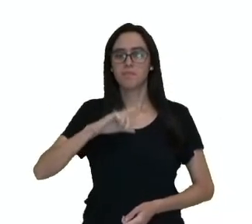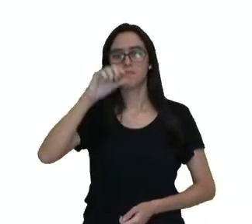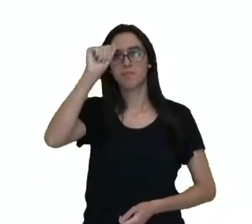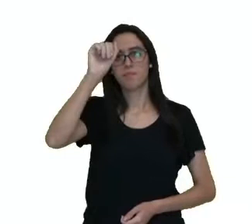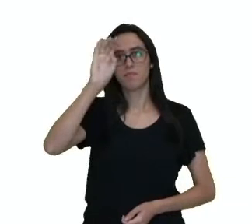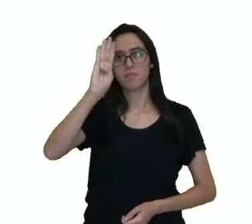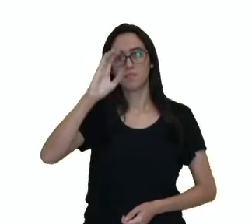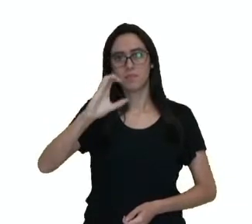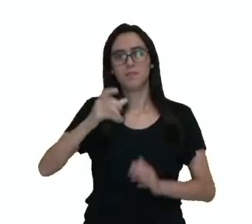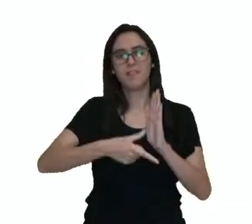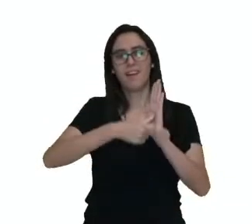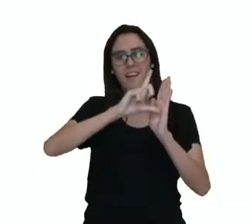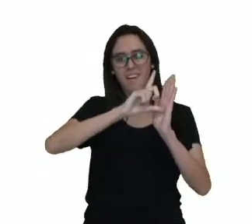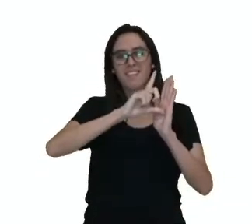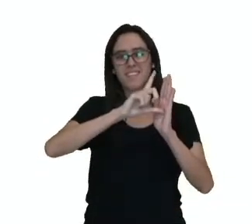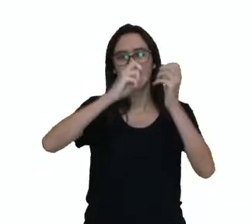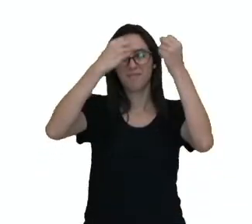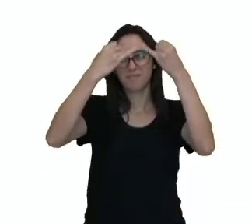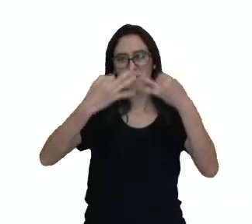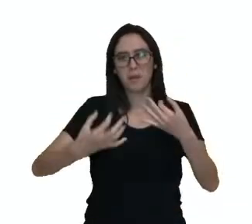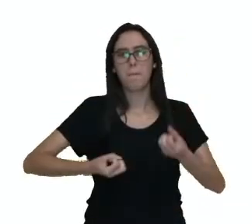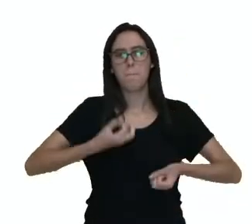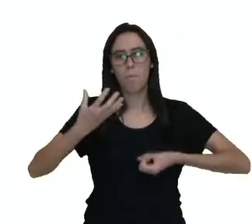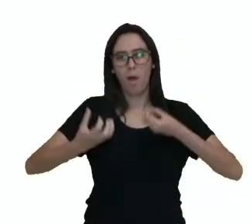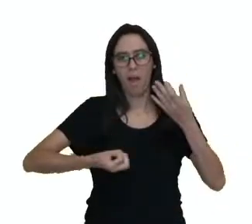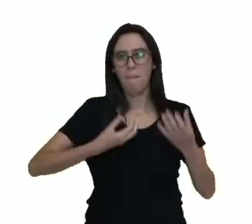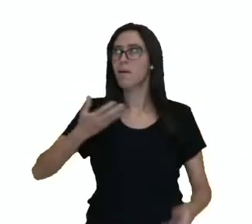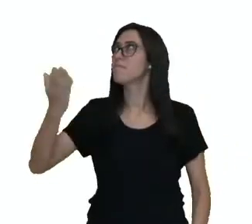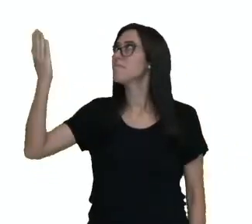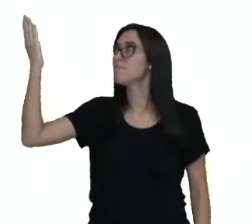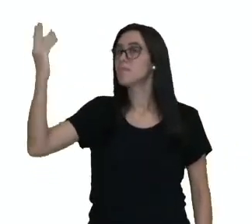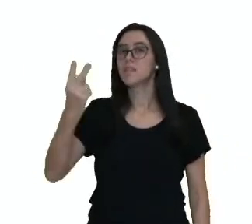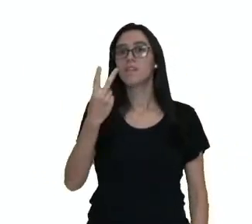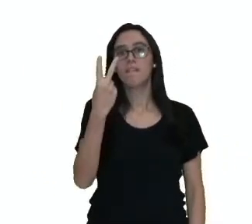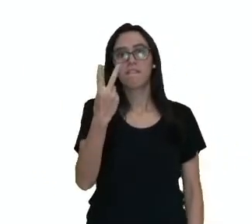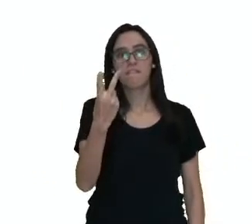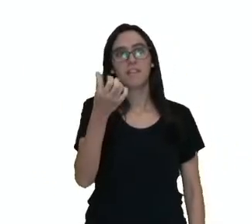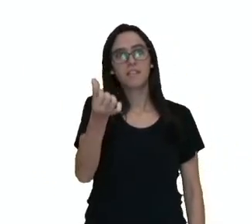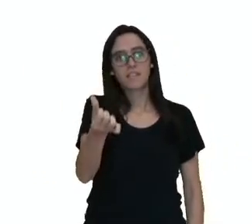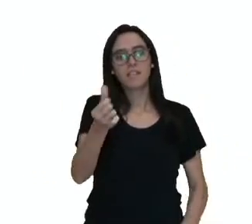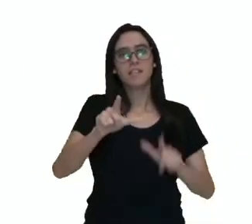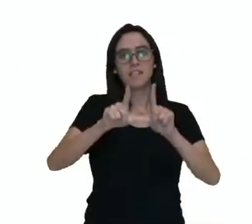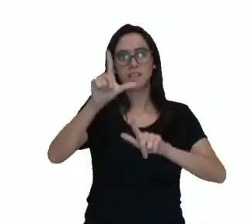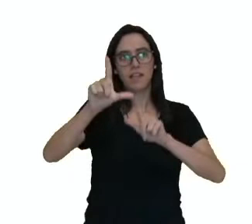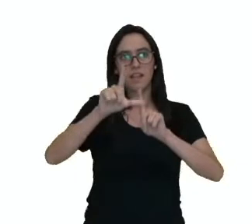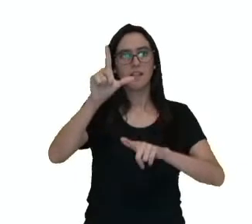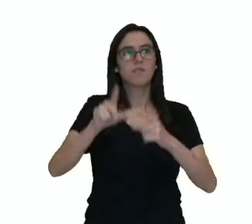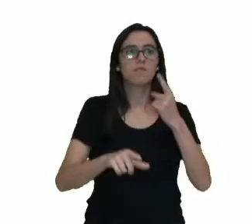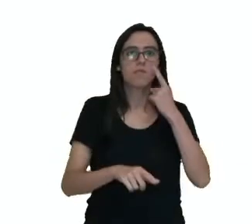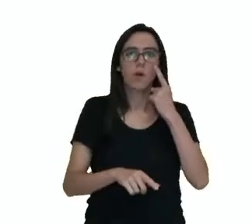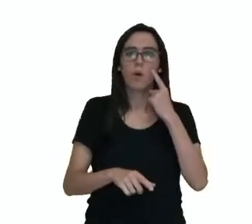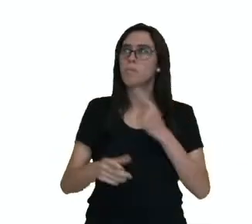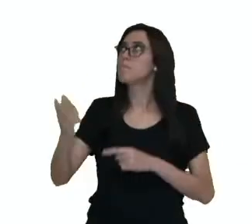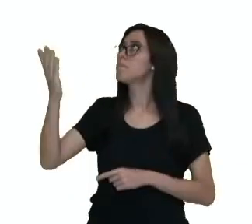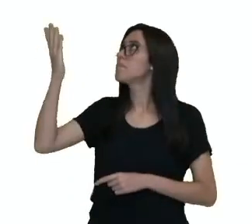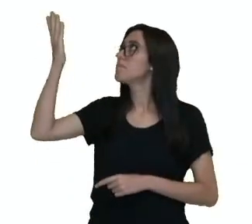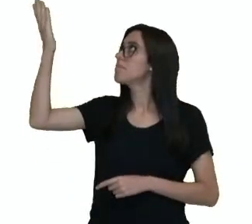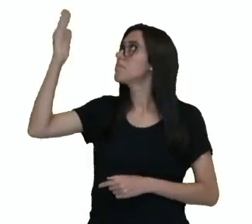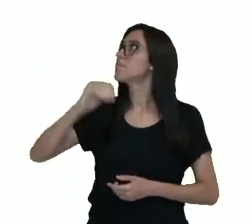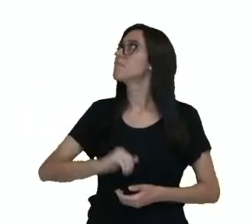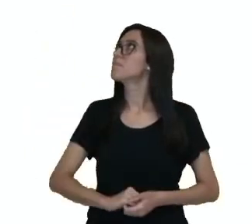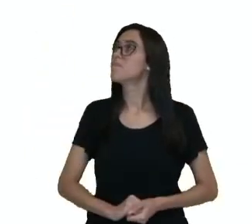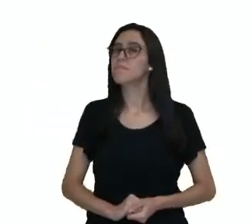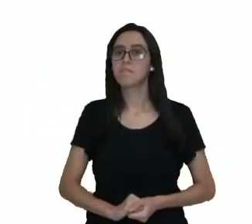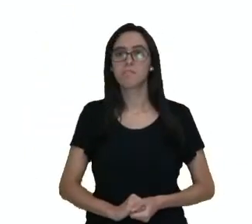que fizemos do poema, vocês conseguem identificar então as 26 letras. Mira as letras, seus nomes e